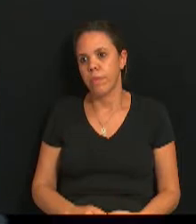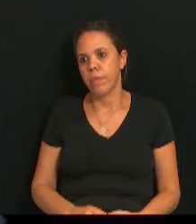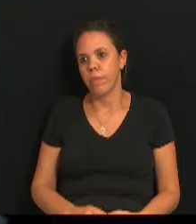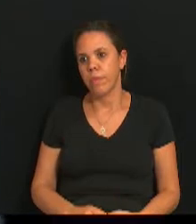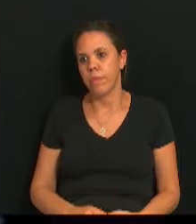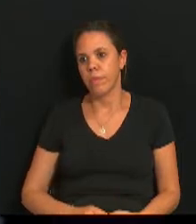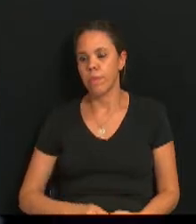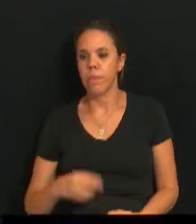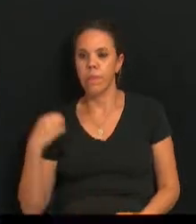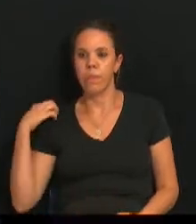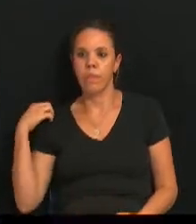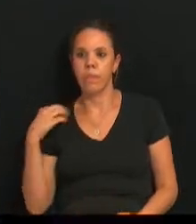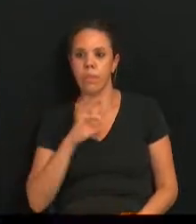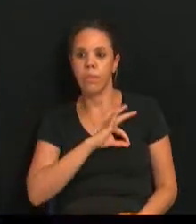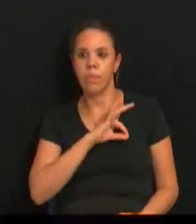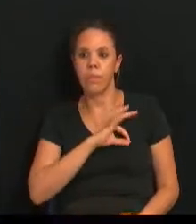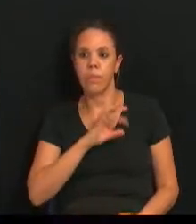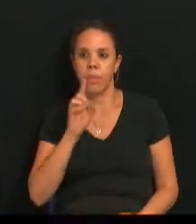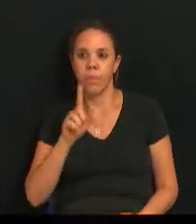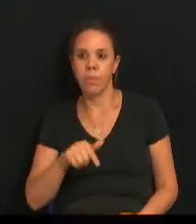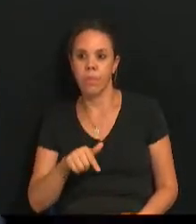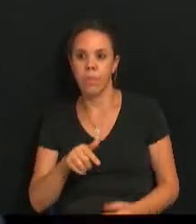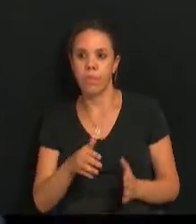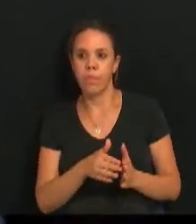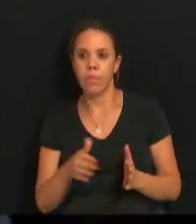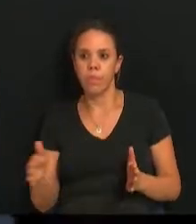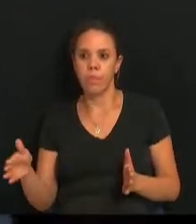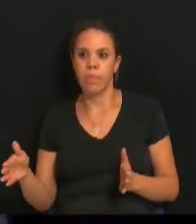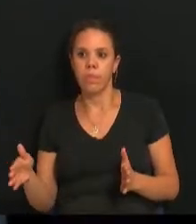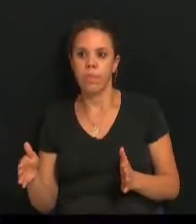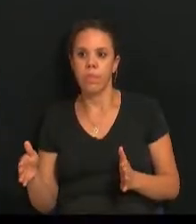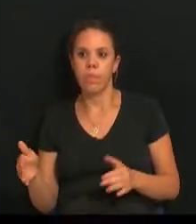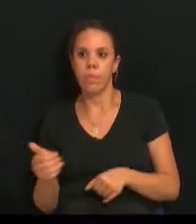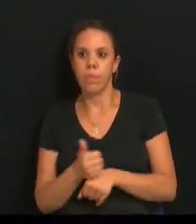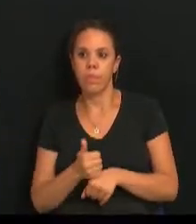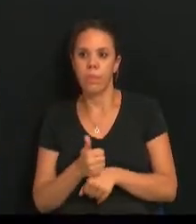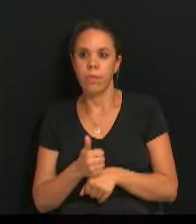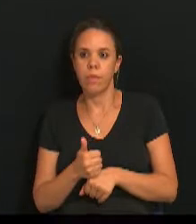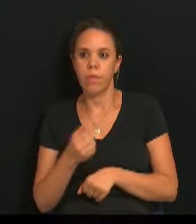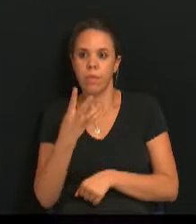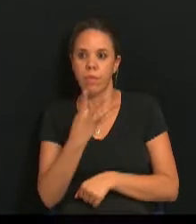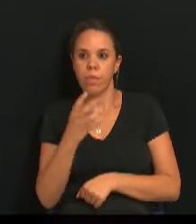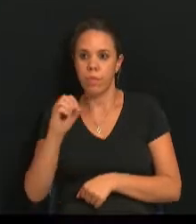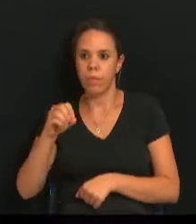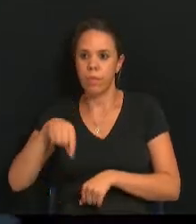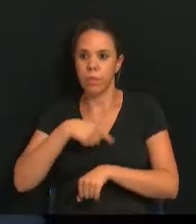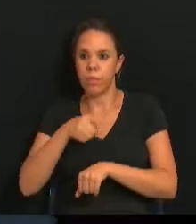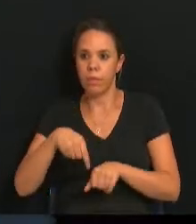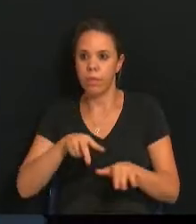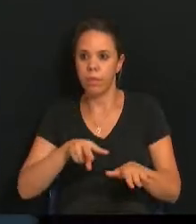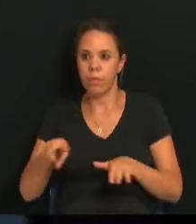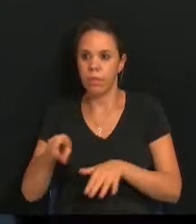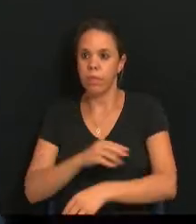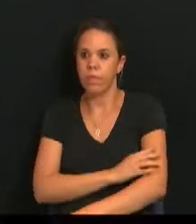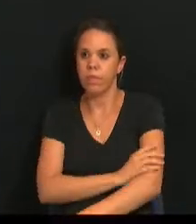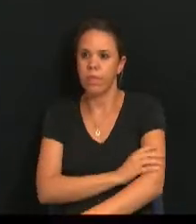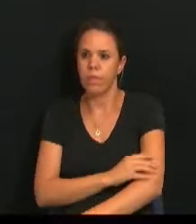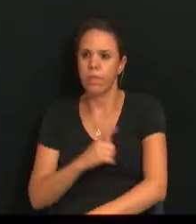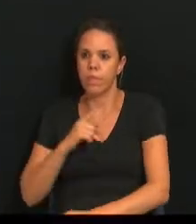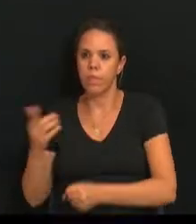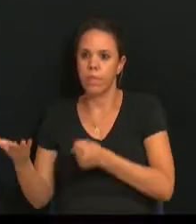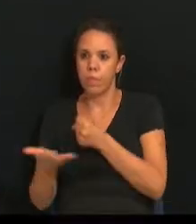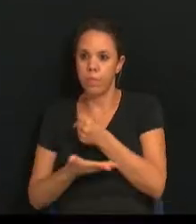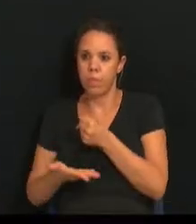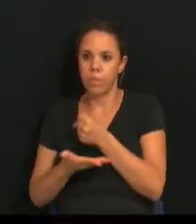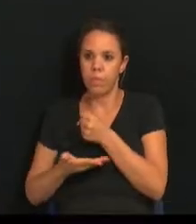O piso salarial ele é configurado a partir de uma jornada de 40 horas semanais, tendo como base aí o